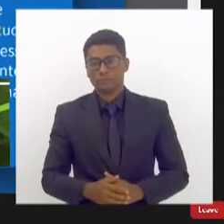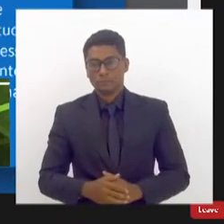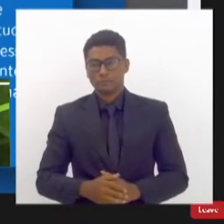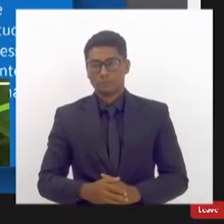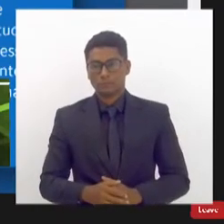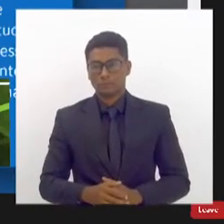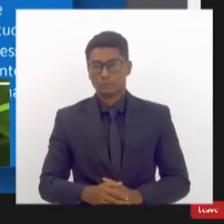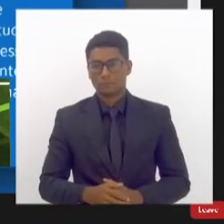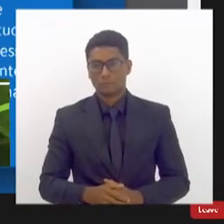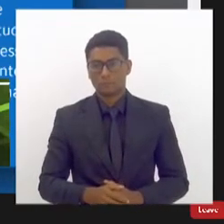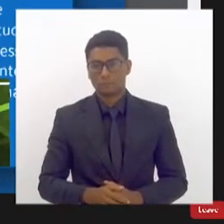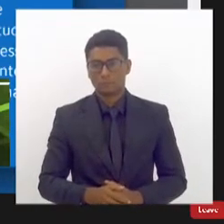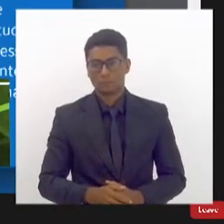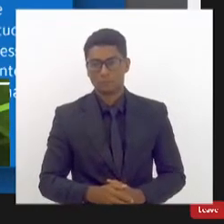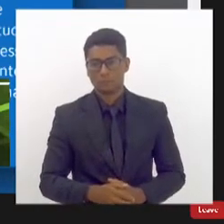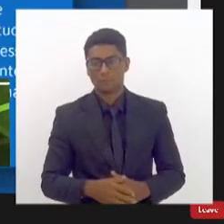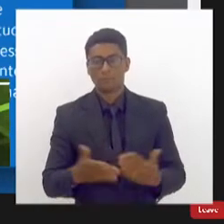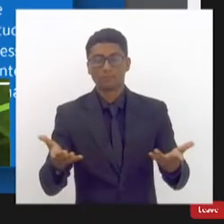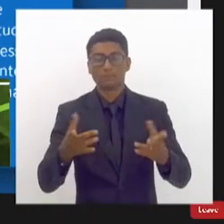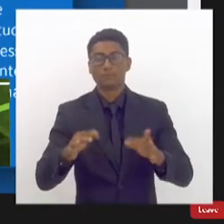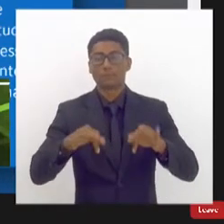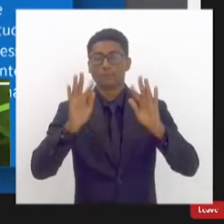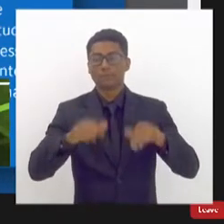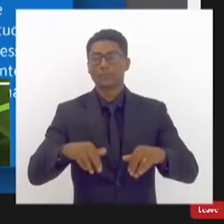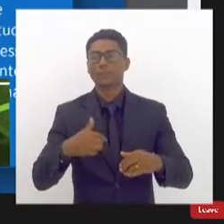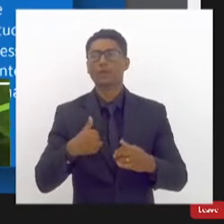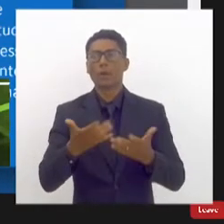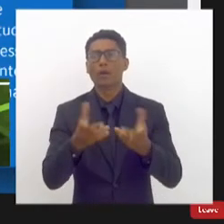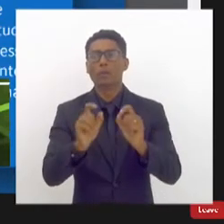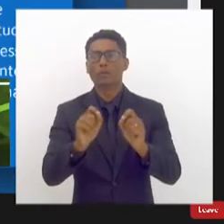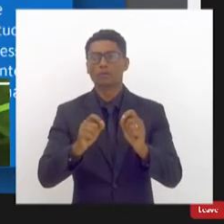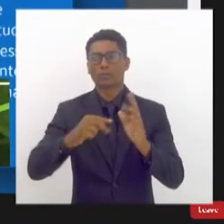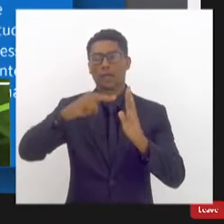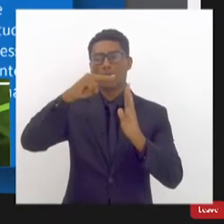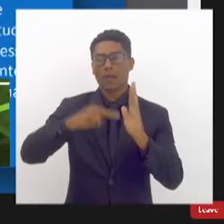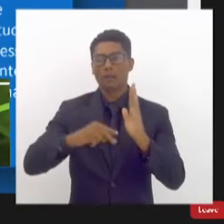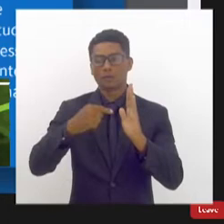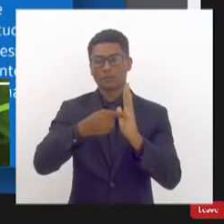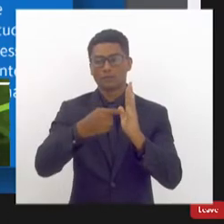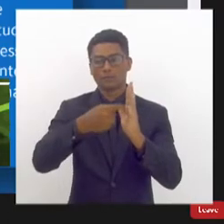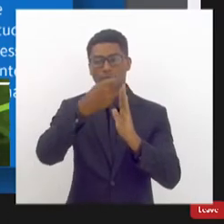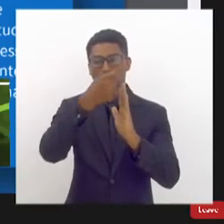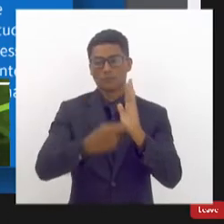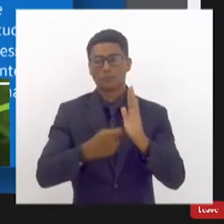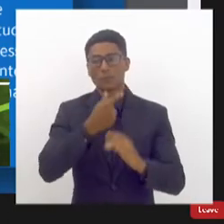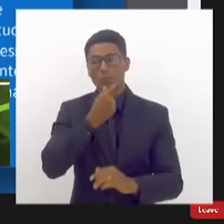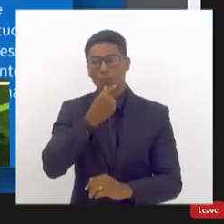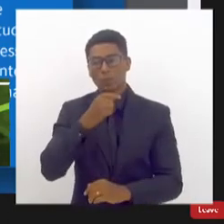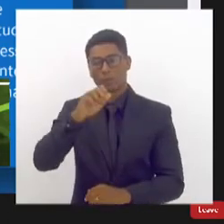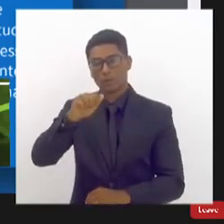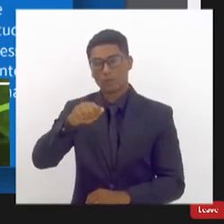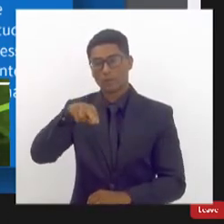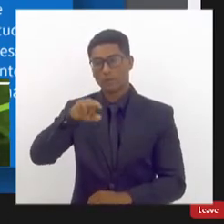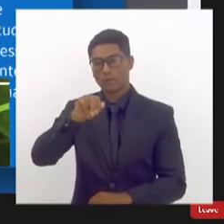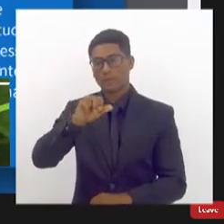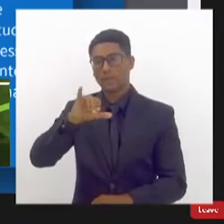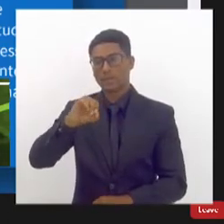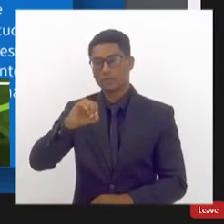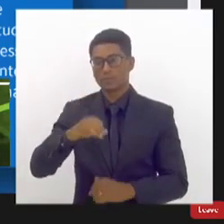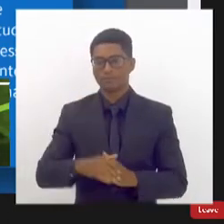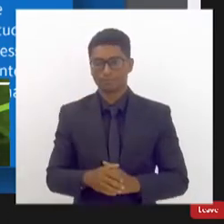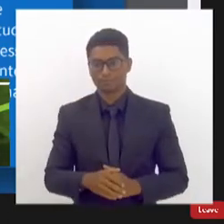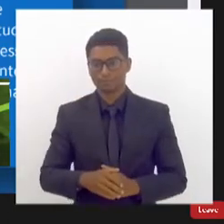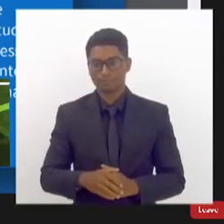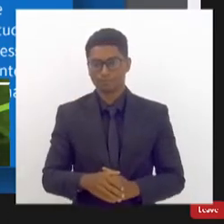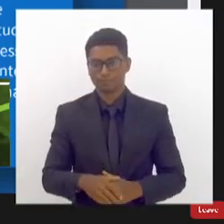E aqui a gente encerra, e eu queria fazer a leitura de um pensamento de Anísio Teixeira. A